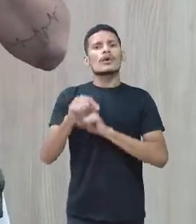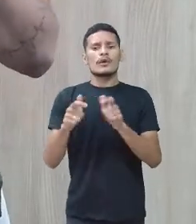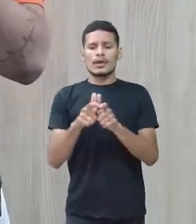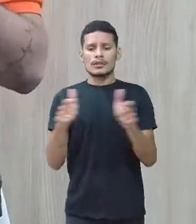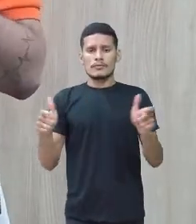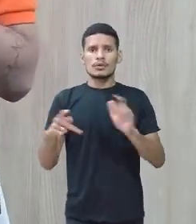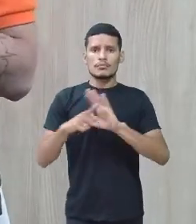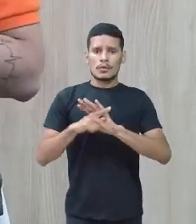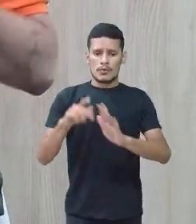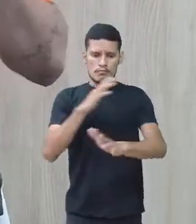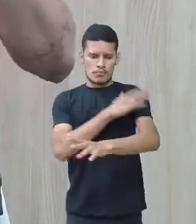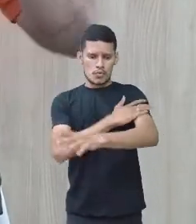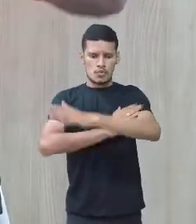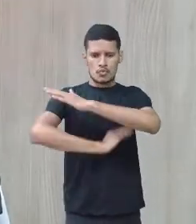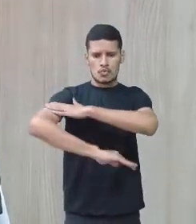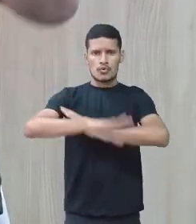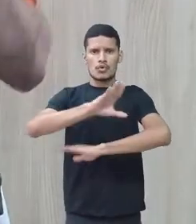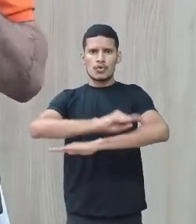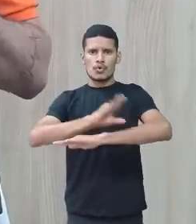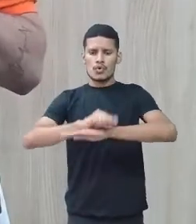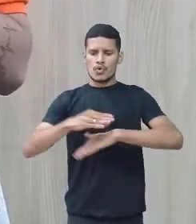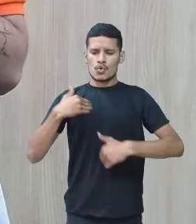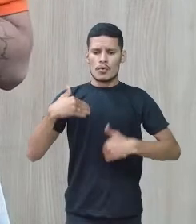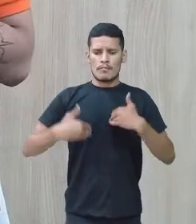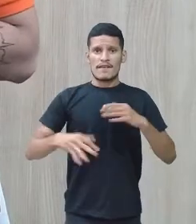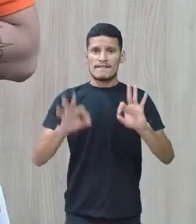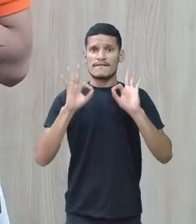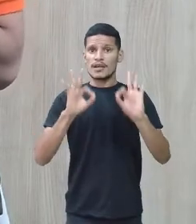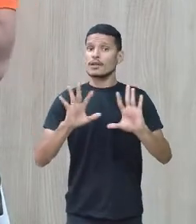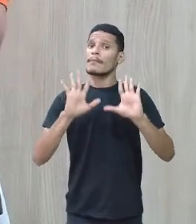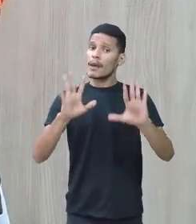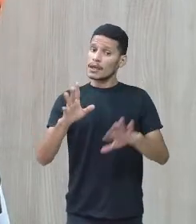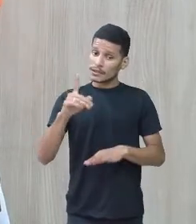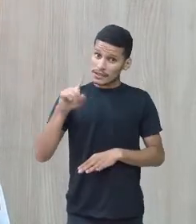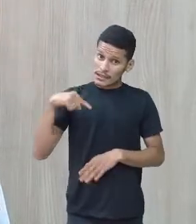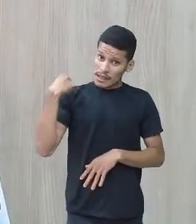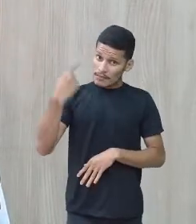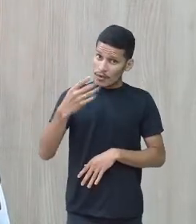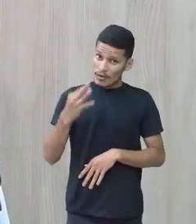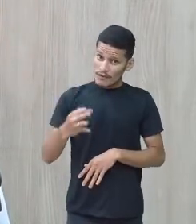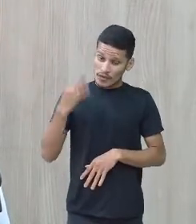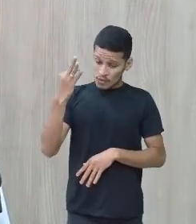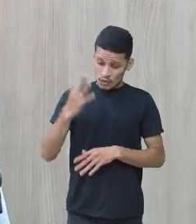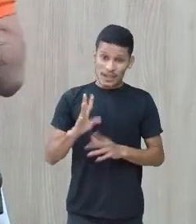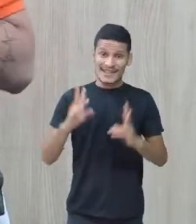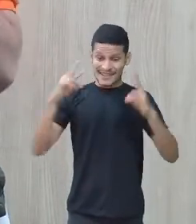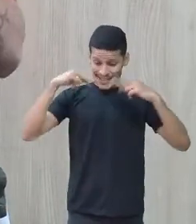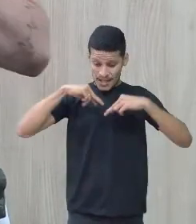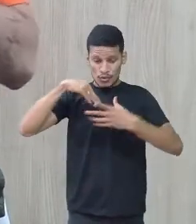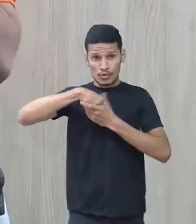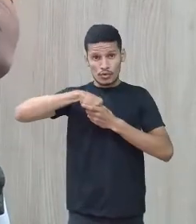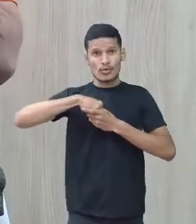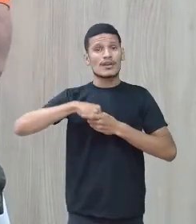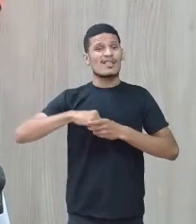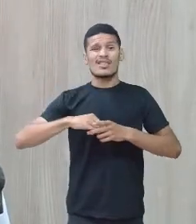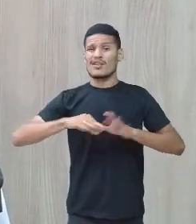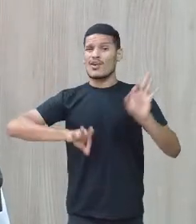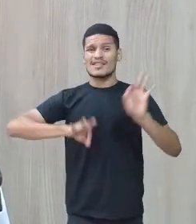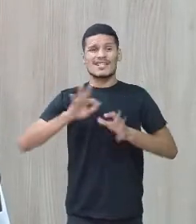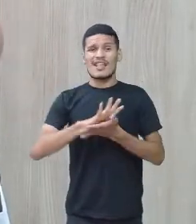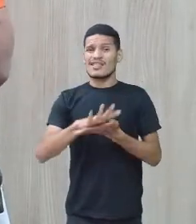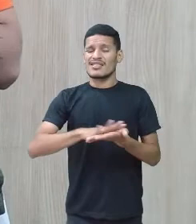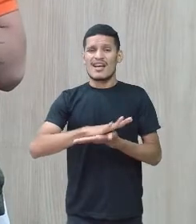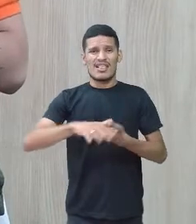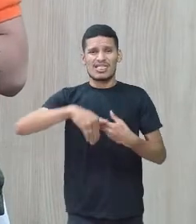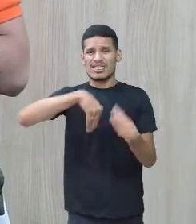crescimento dos músculos, vai dizer, ó, o corpo perfeito, mas se você for dar uma olhada para dentro, você vai ver que tá tudo desregulado,